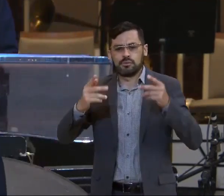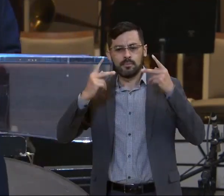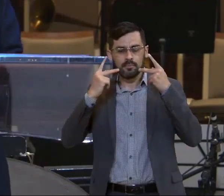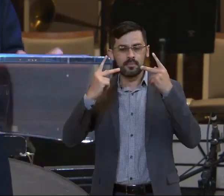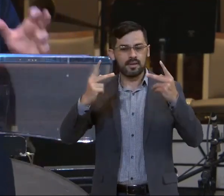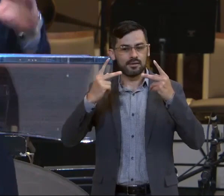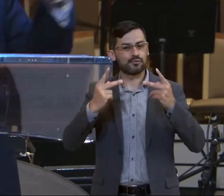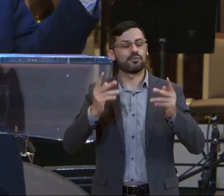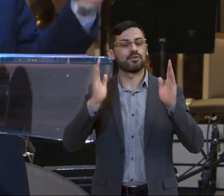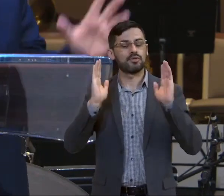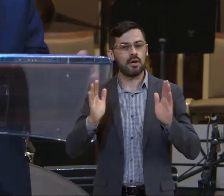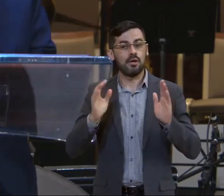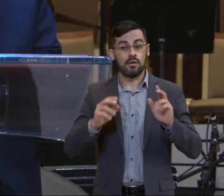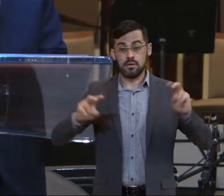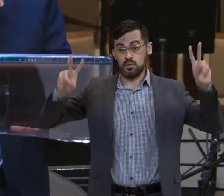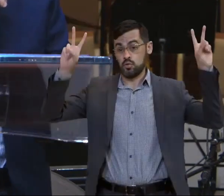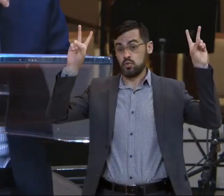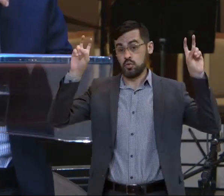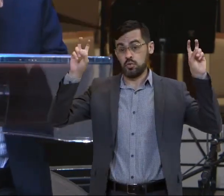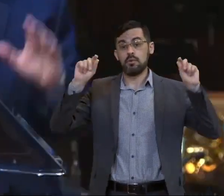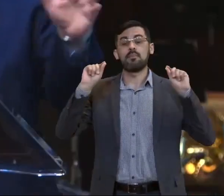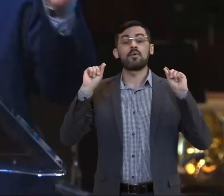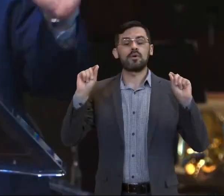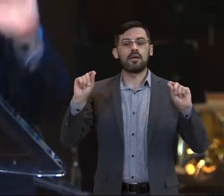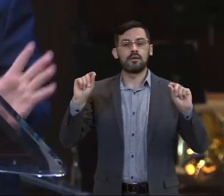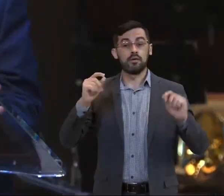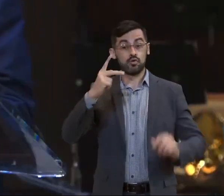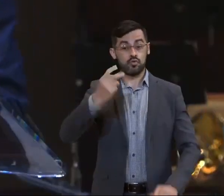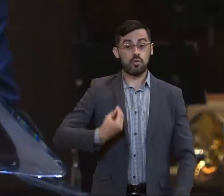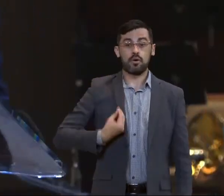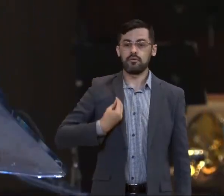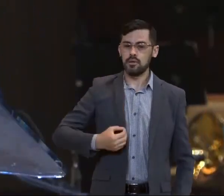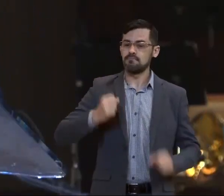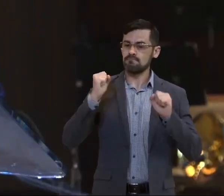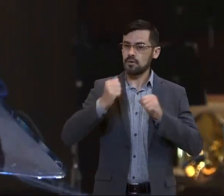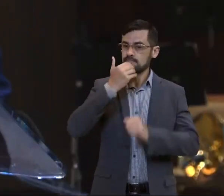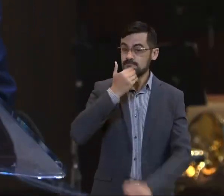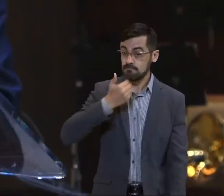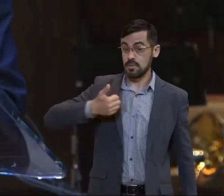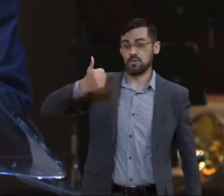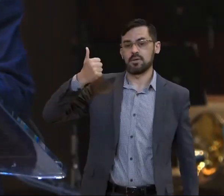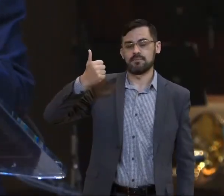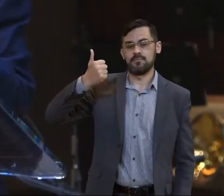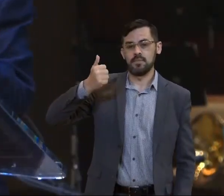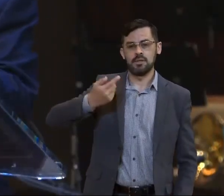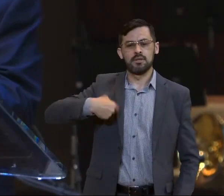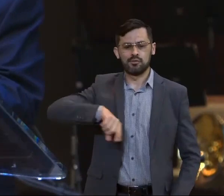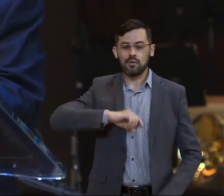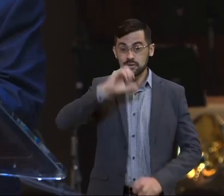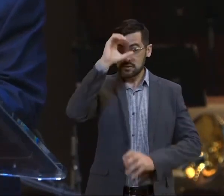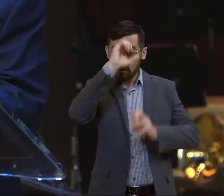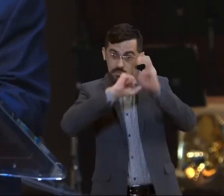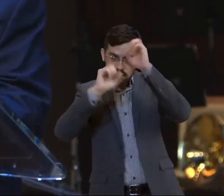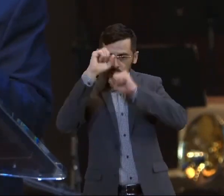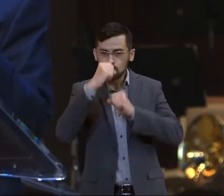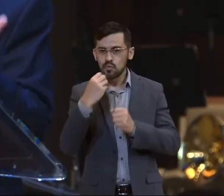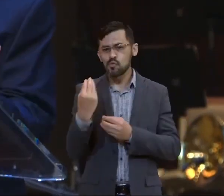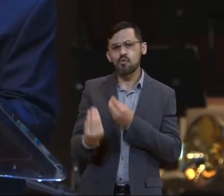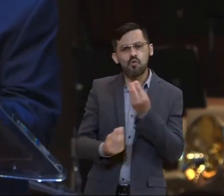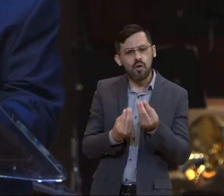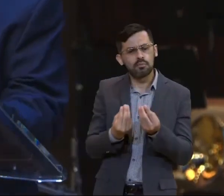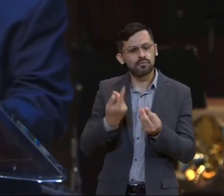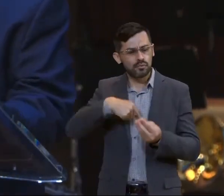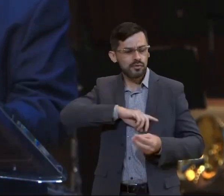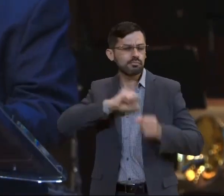E o tema geral da série é: a sua vida pode ser melhor. E a gente está aprendendo como, não é? De